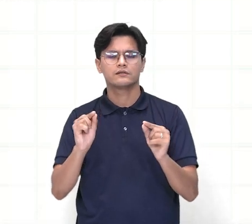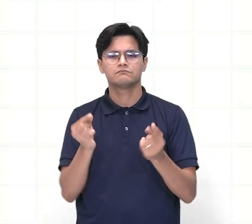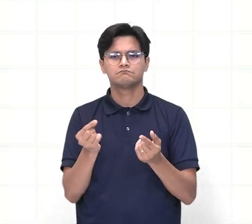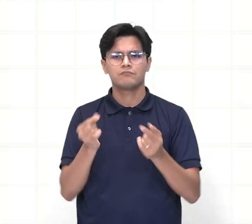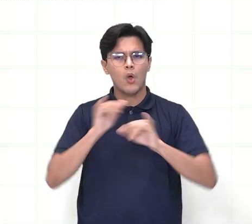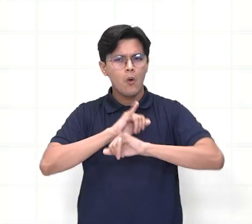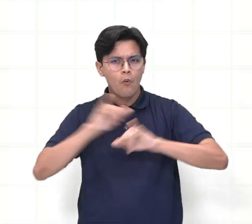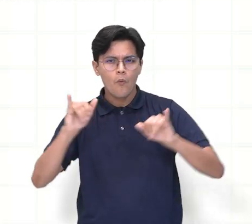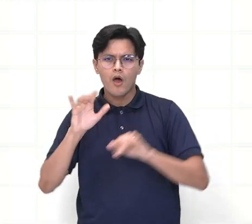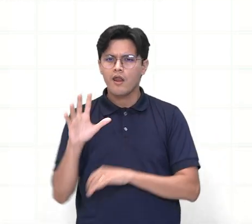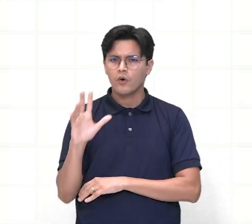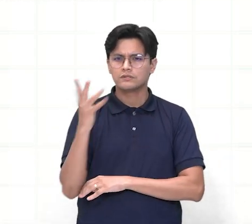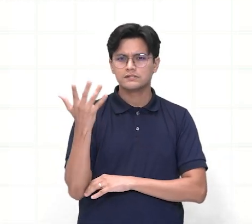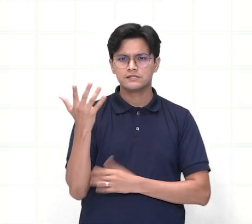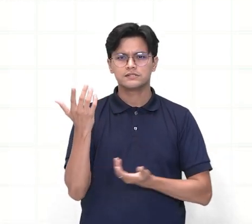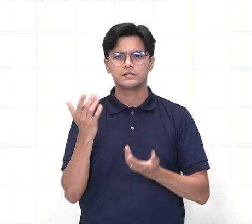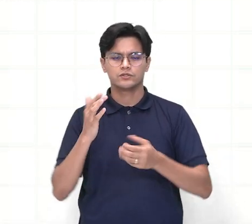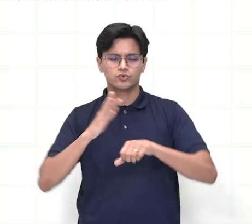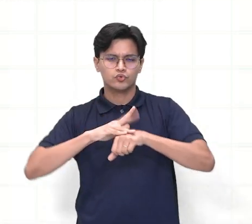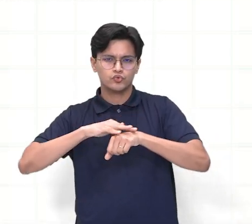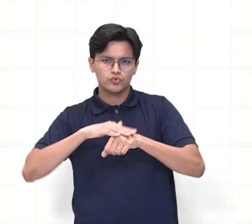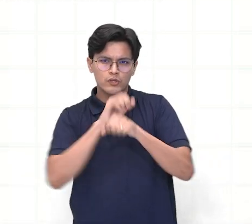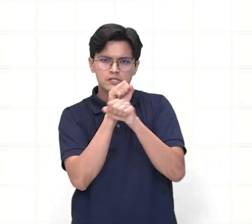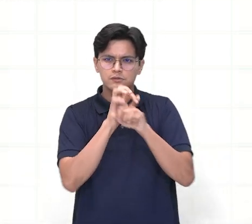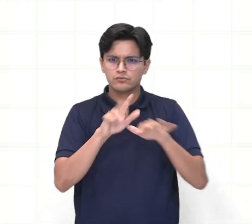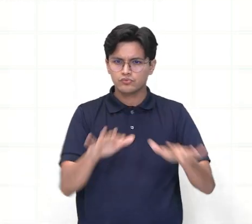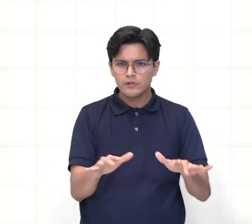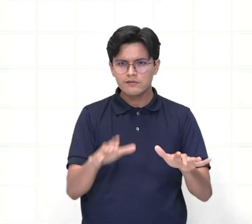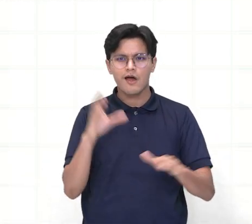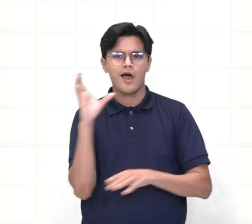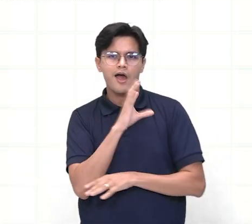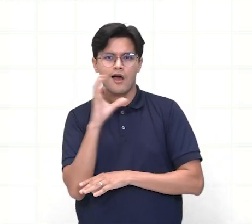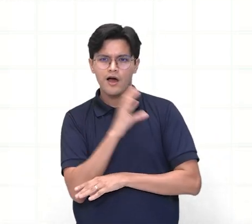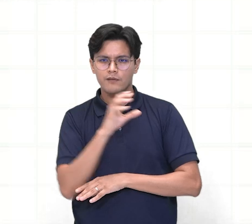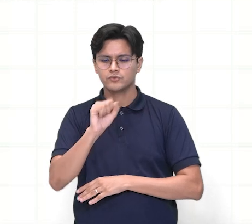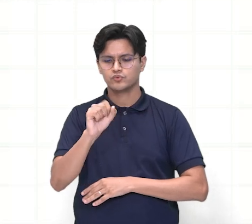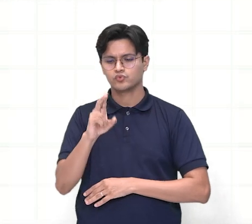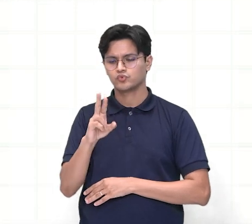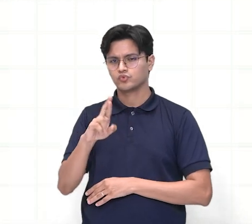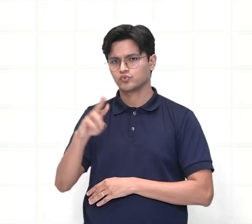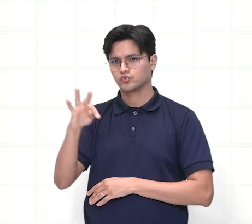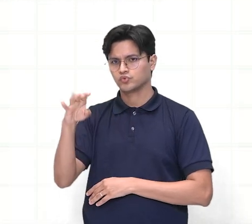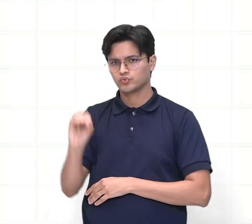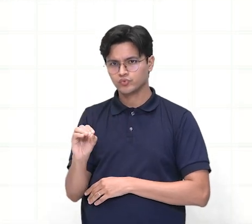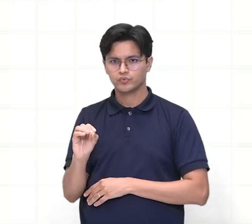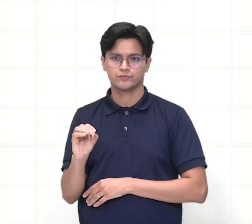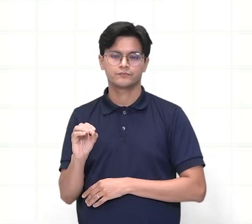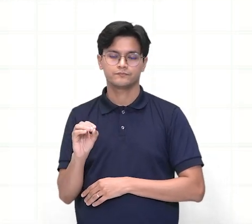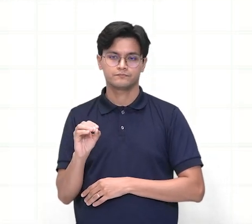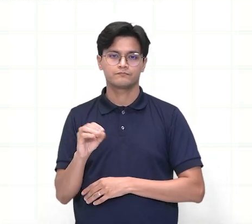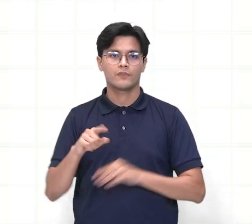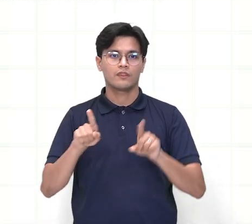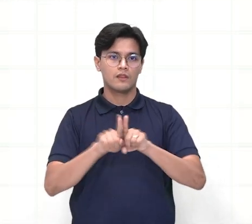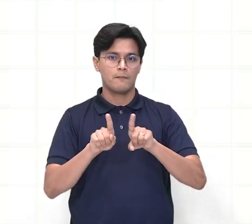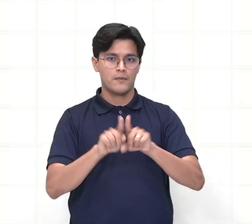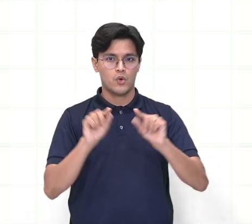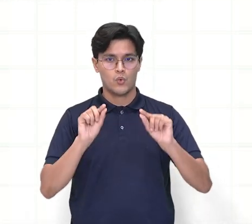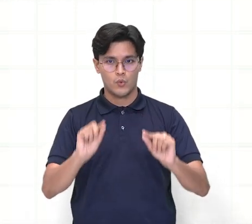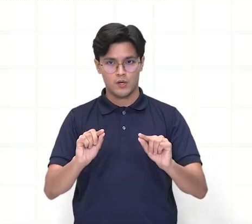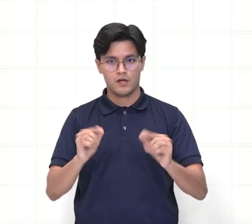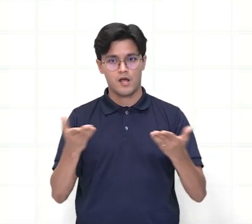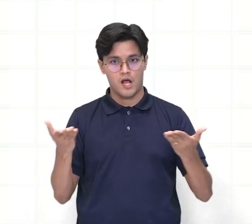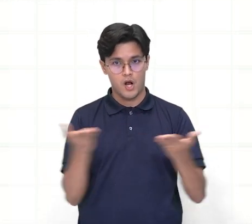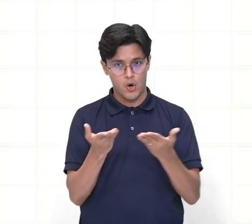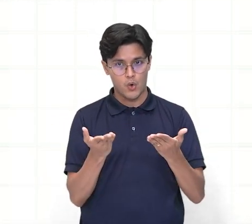aumento repentino, certo? E quando nós passamos para já a